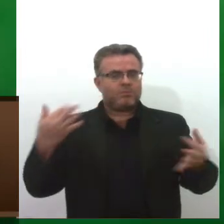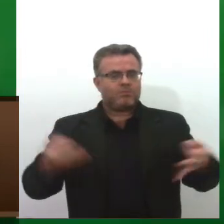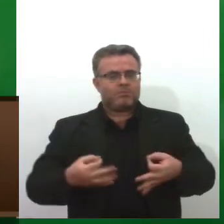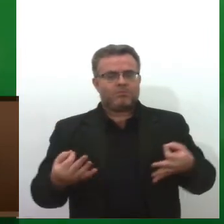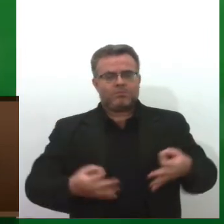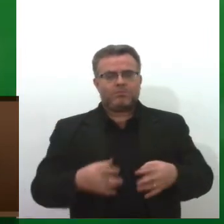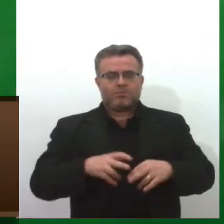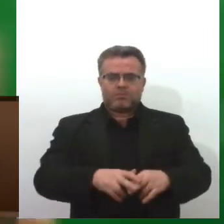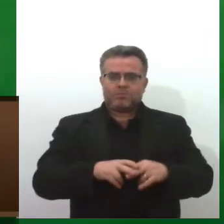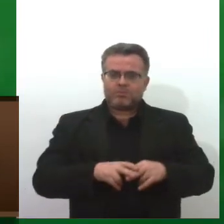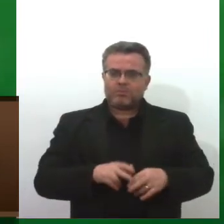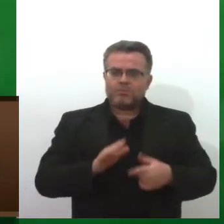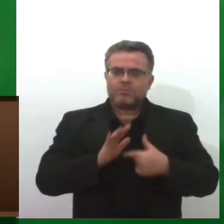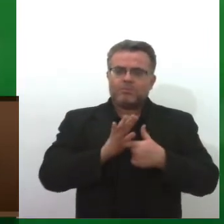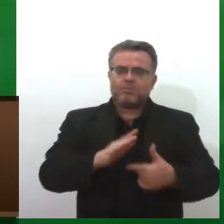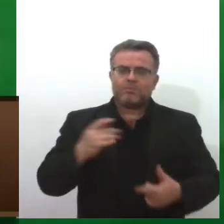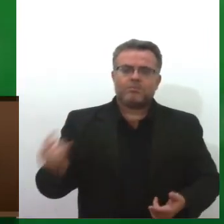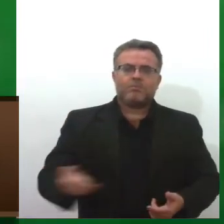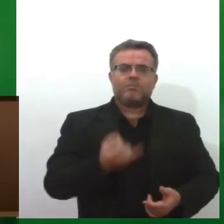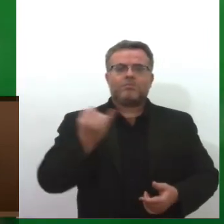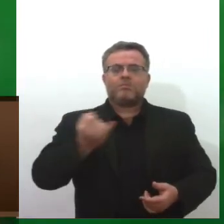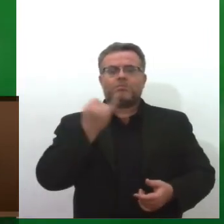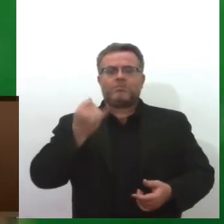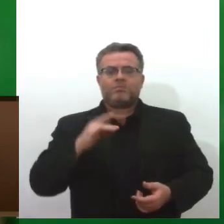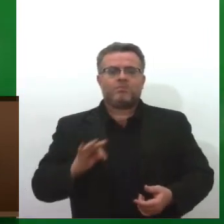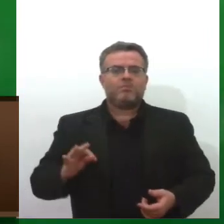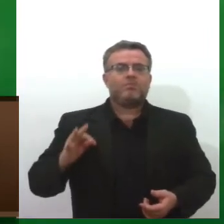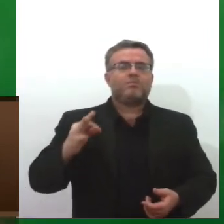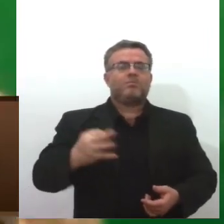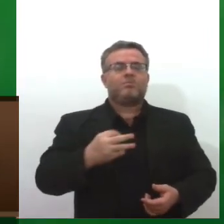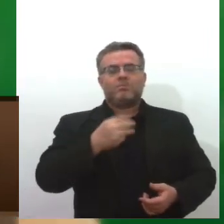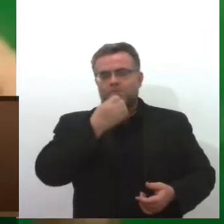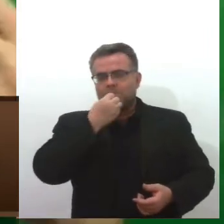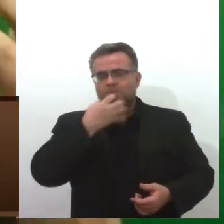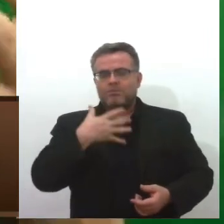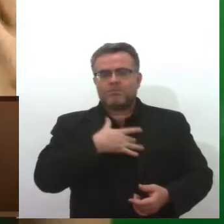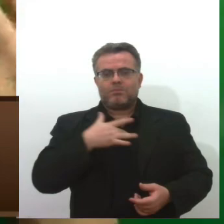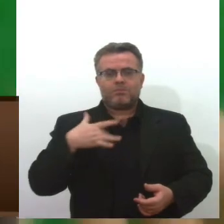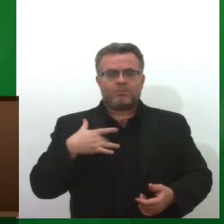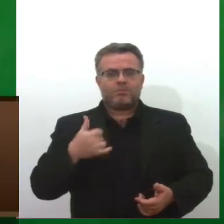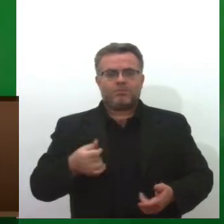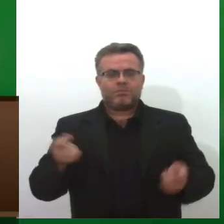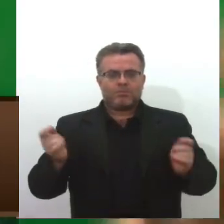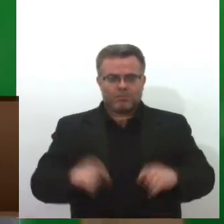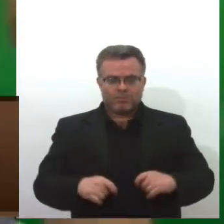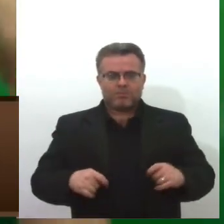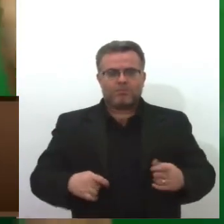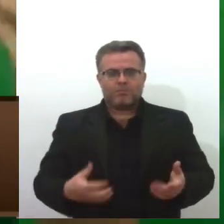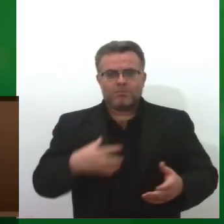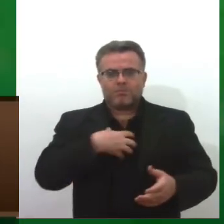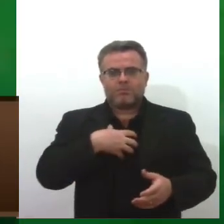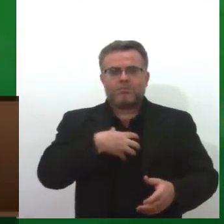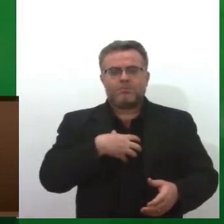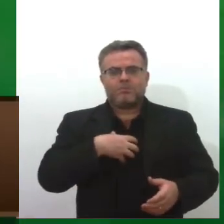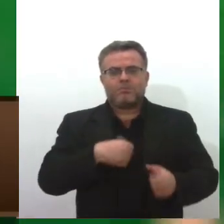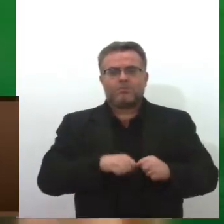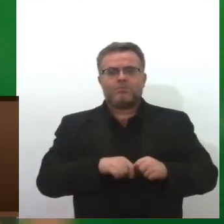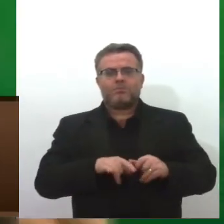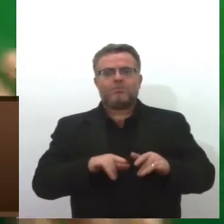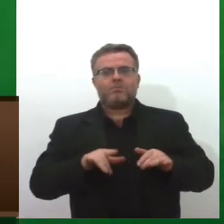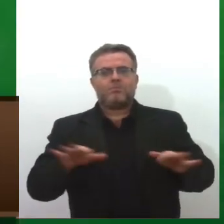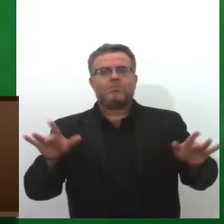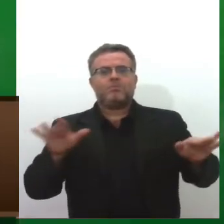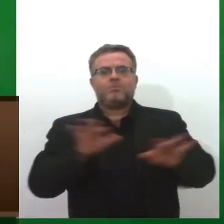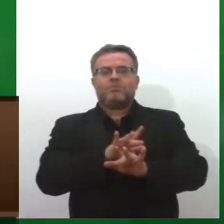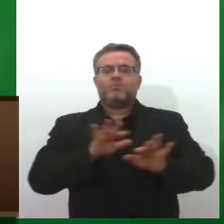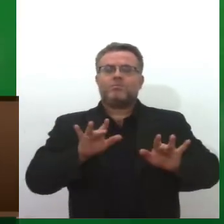equilíbrio é fundamental para que a sensação de quem está na feira, para quem está circulando, quem está expondo, ela